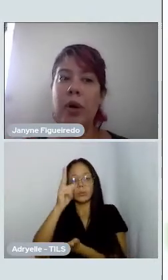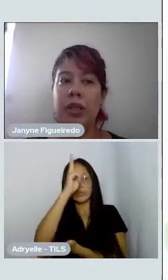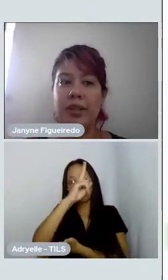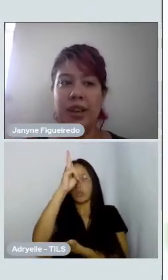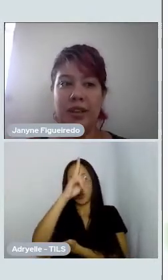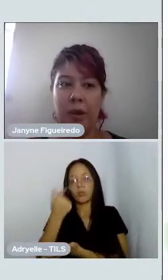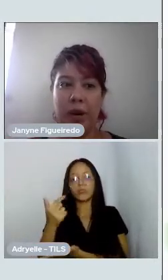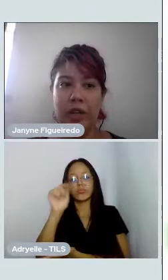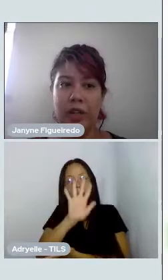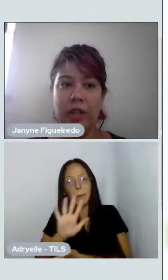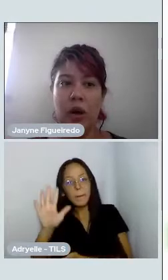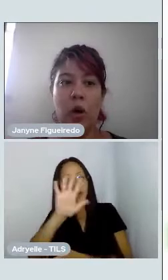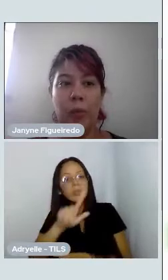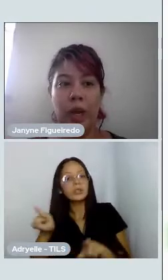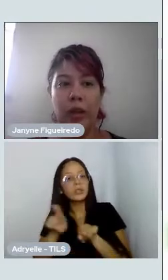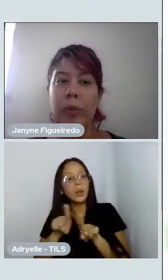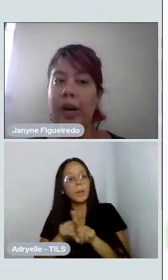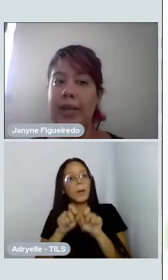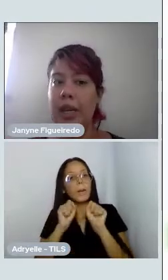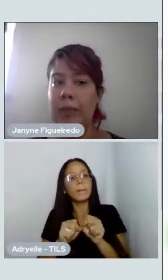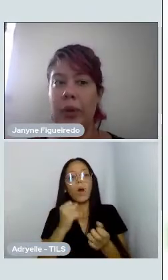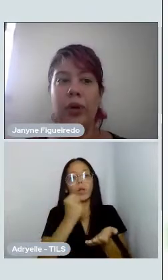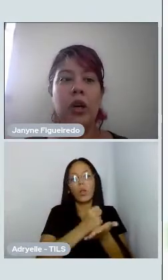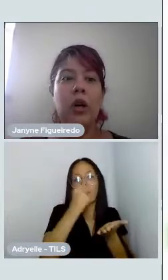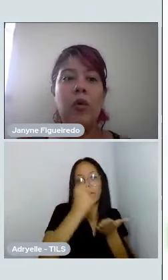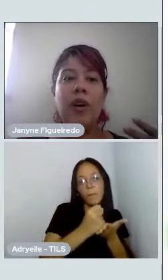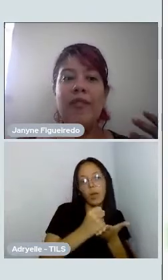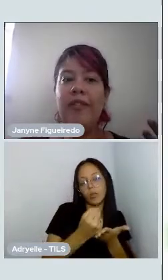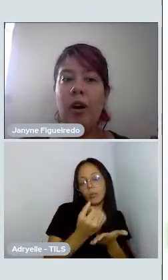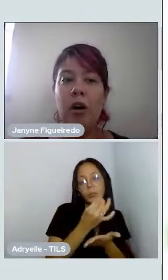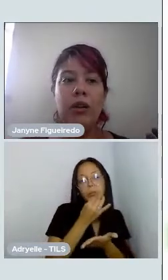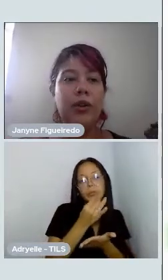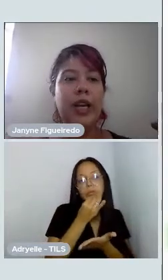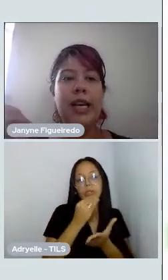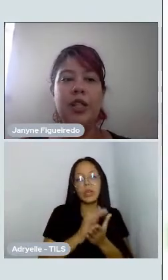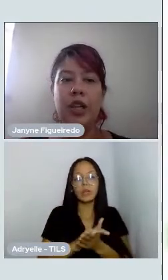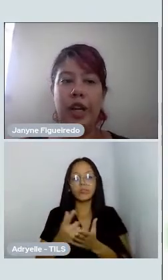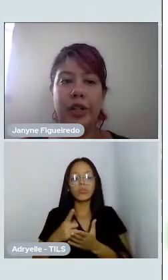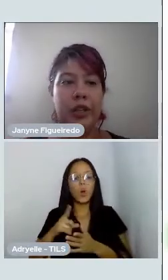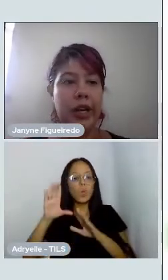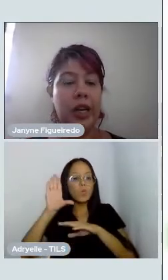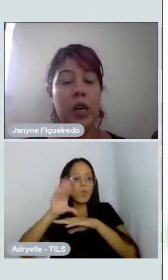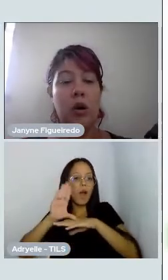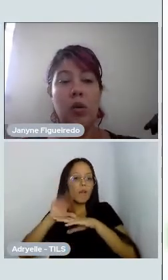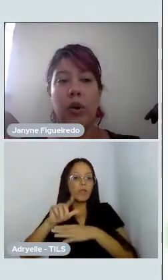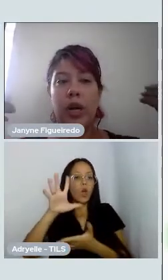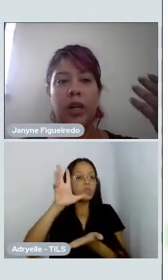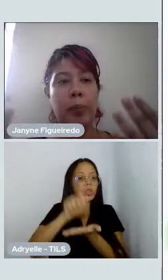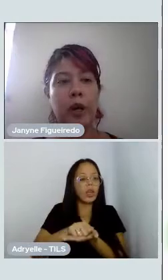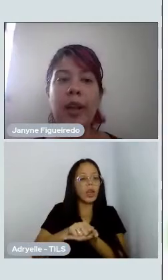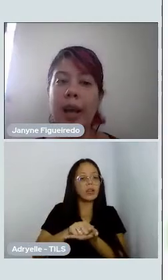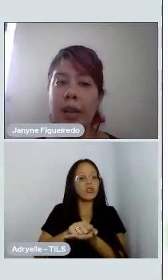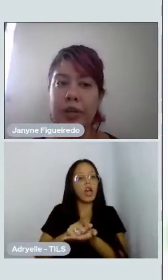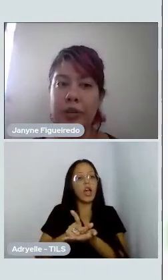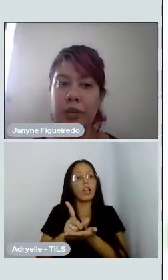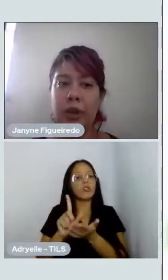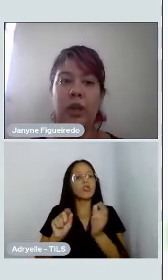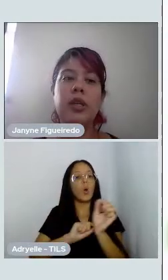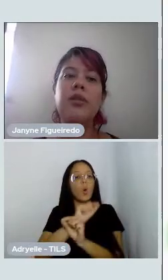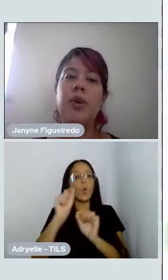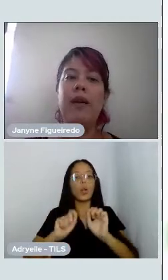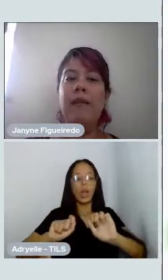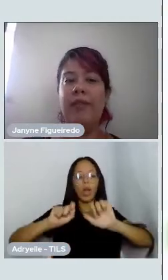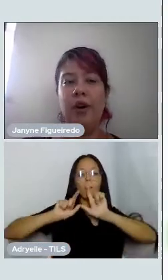elas também podem servir para a gente documento, por exemplo, uma foto que registre um grande